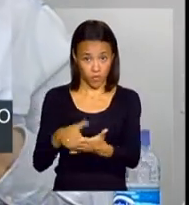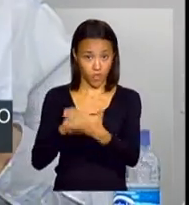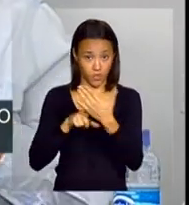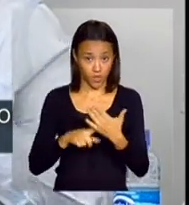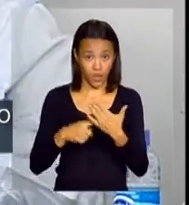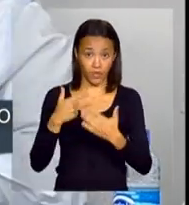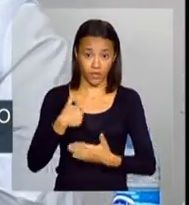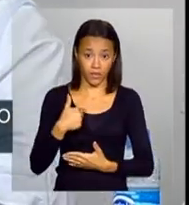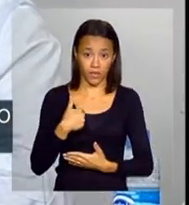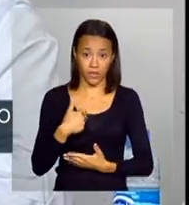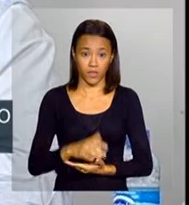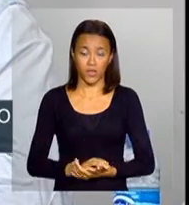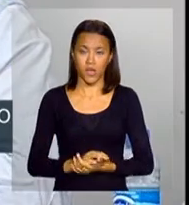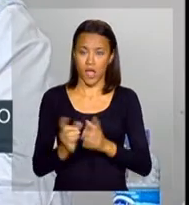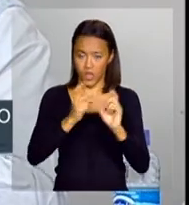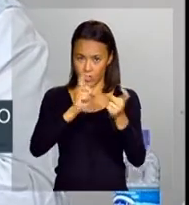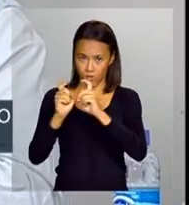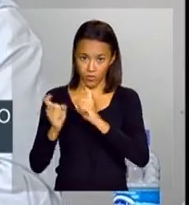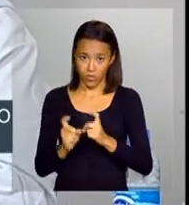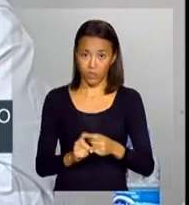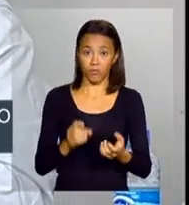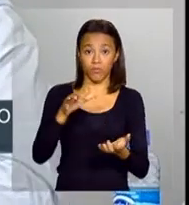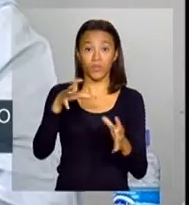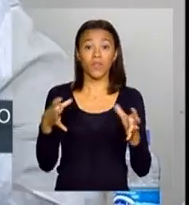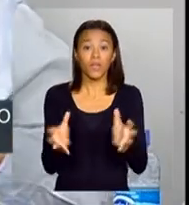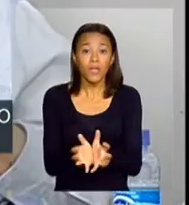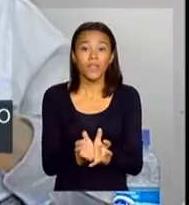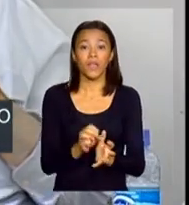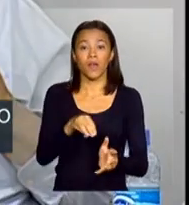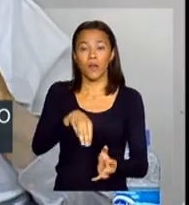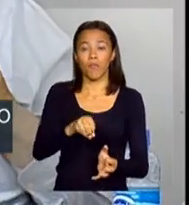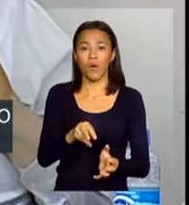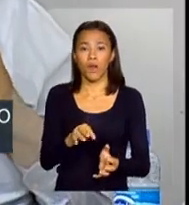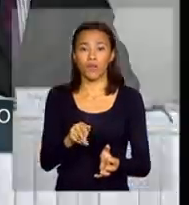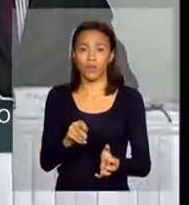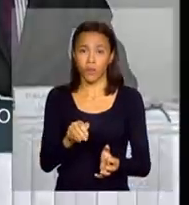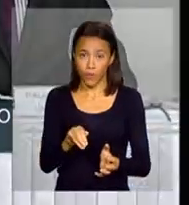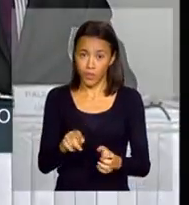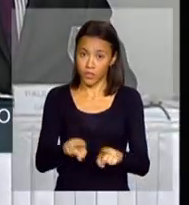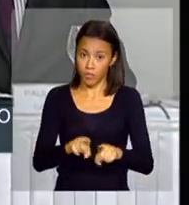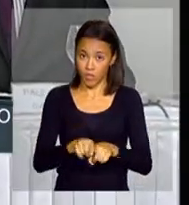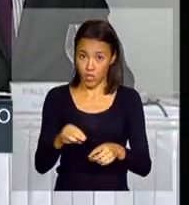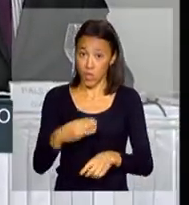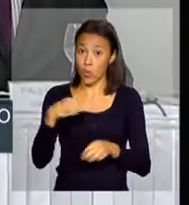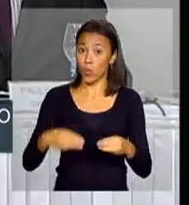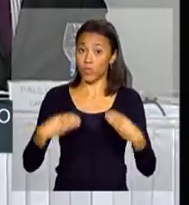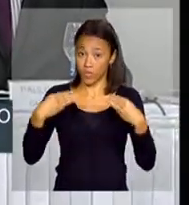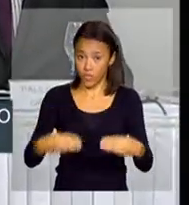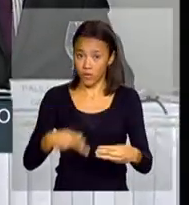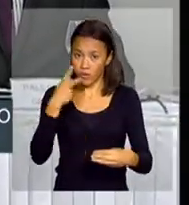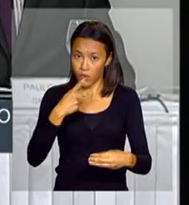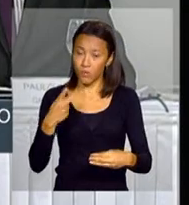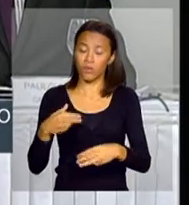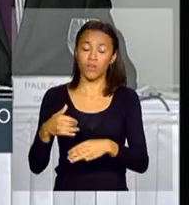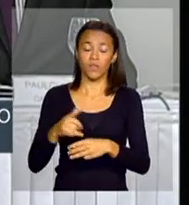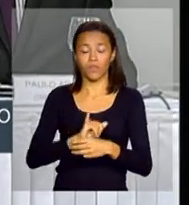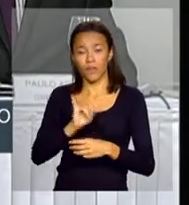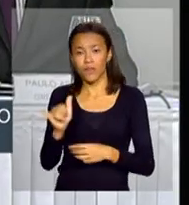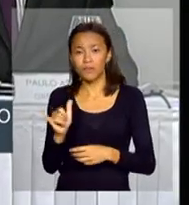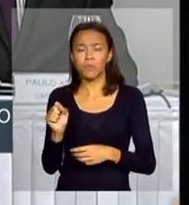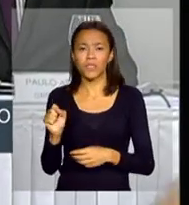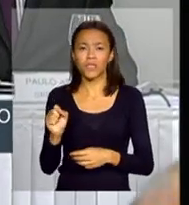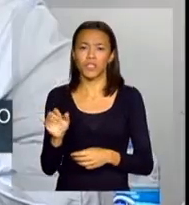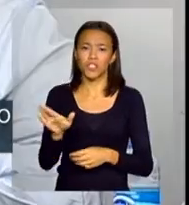com o ministro Carlos Mink a discussão da moratória da soja, imediatamente o Ministério falou assim, eu me lembro do Paulo Adário falando com o Mink, chamando